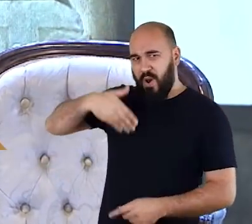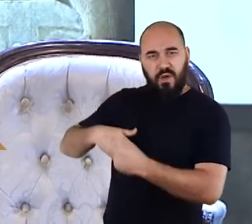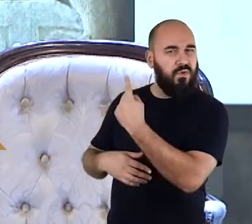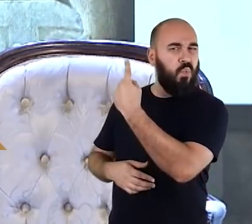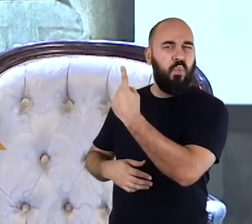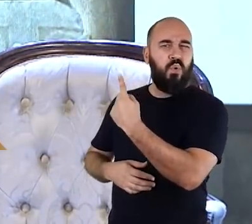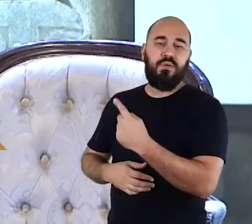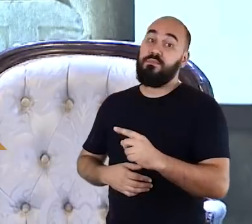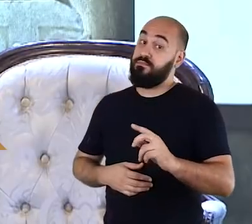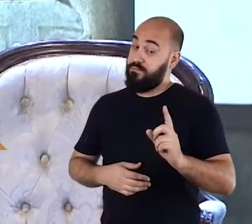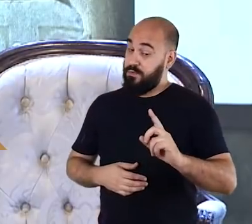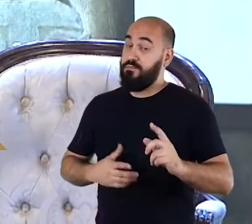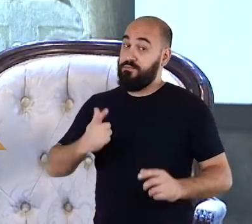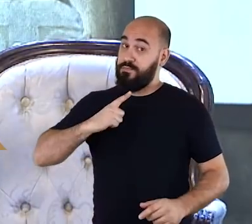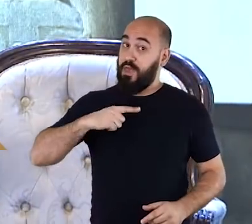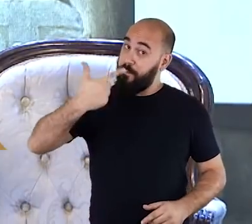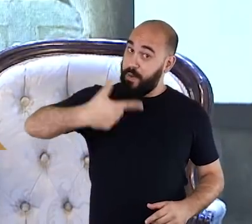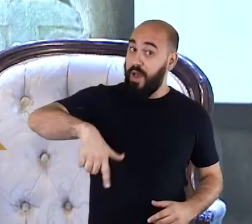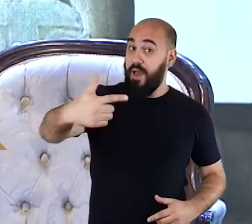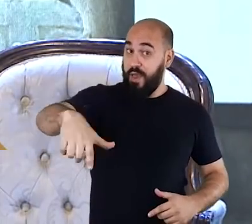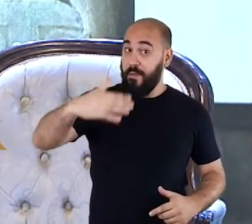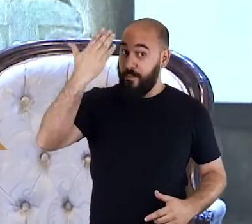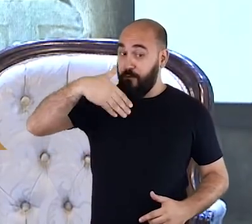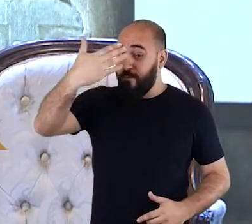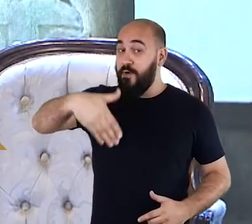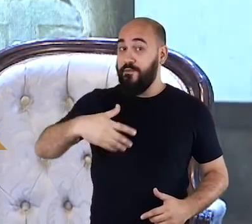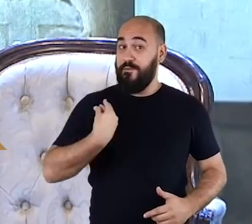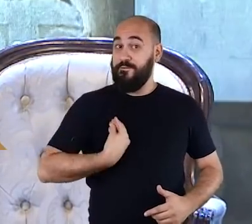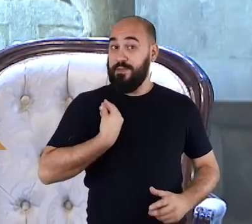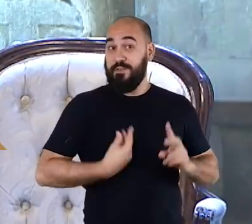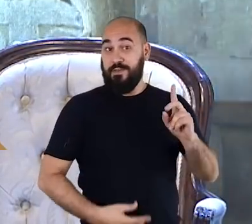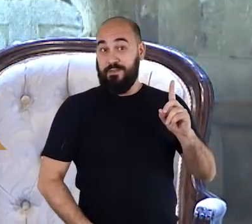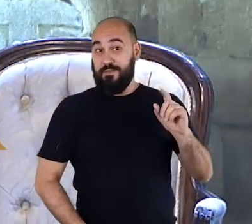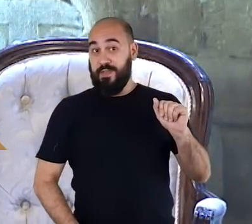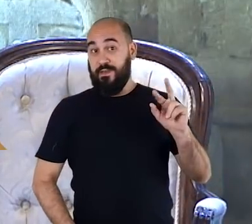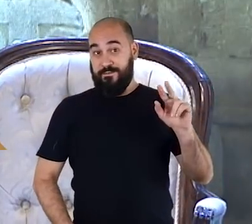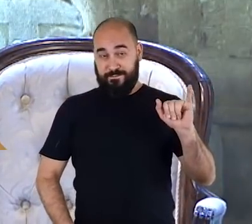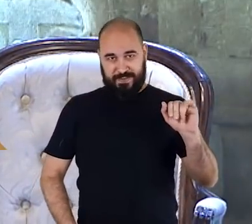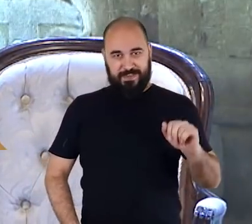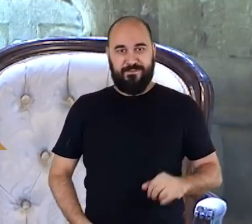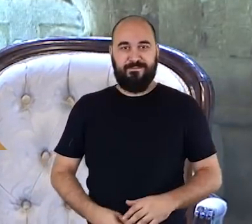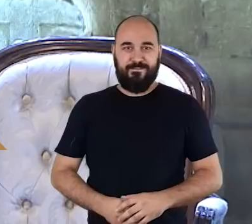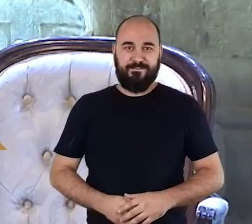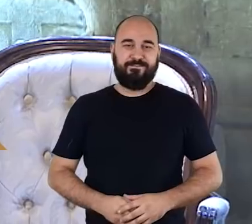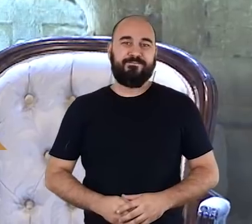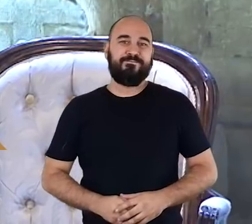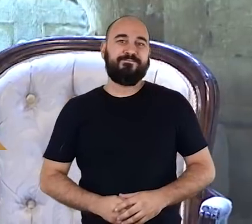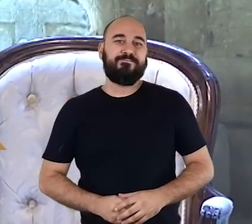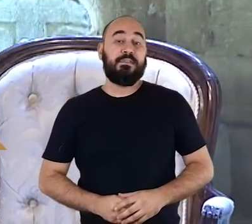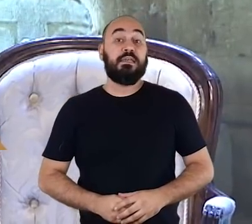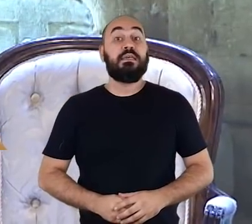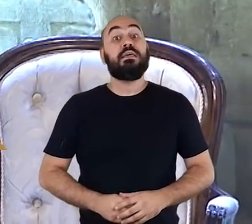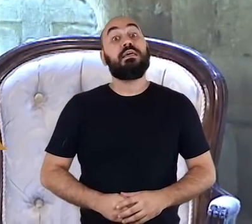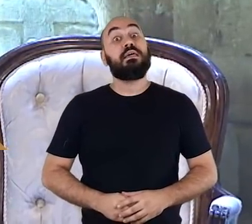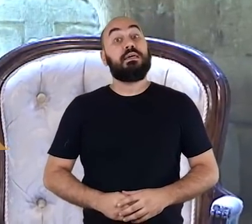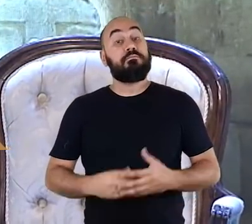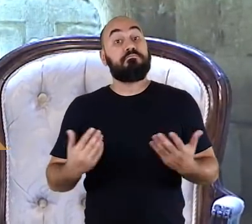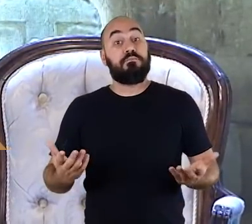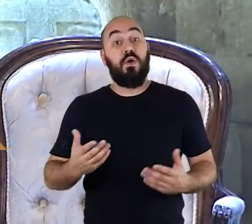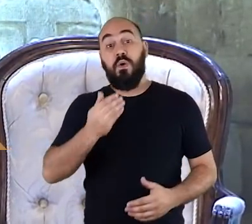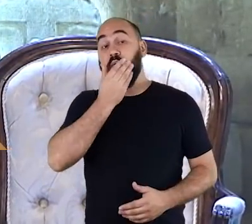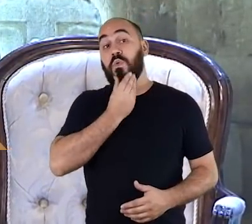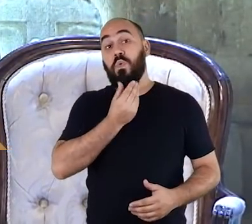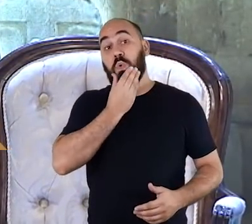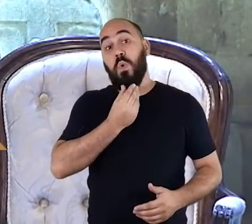da descoberta do professor Avram Viran dessa pedra, André Lamer, que era professor de línguas semíticas na conceituada Universidade de